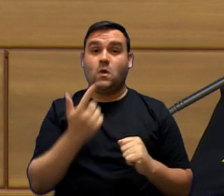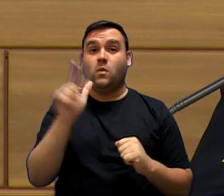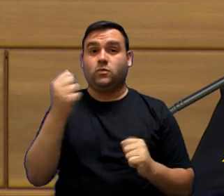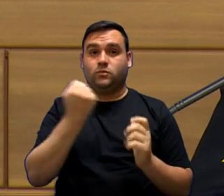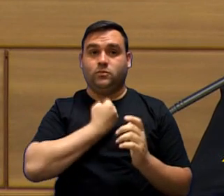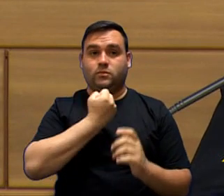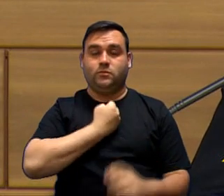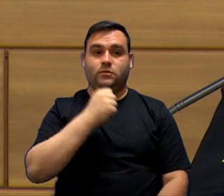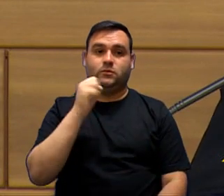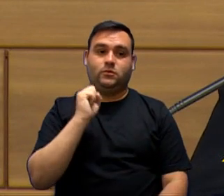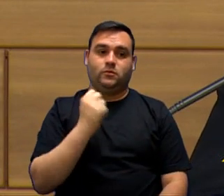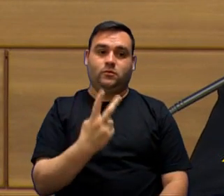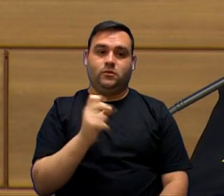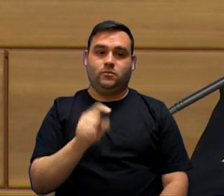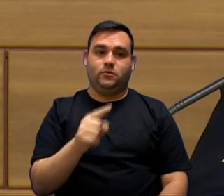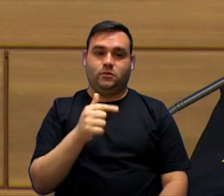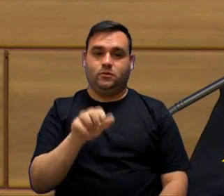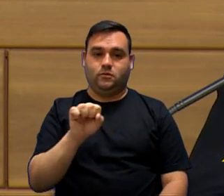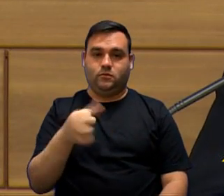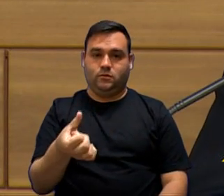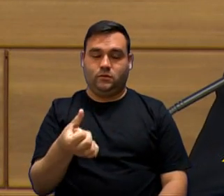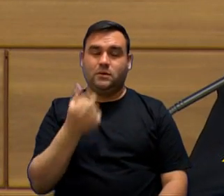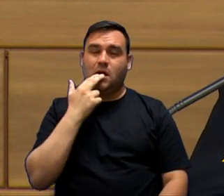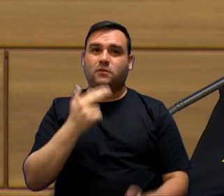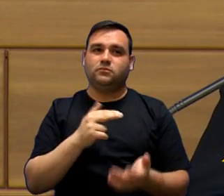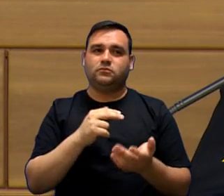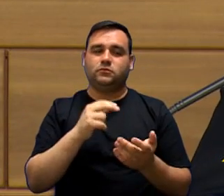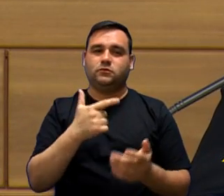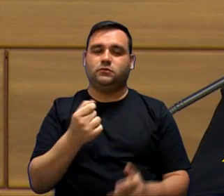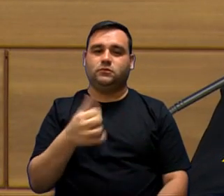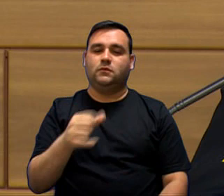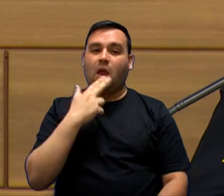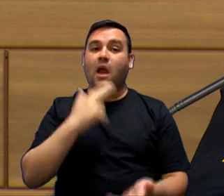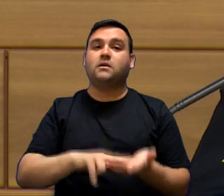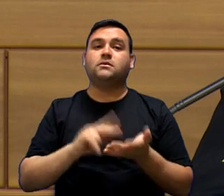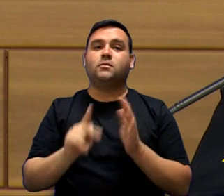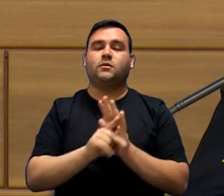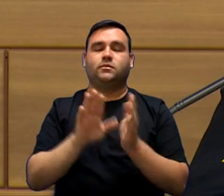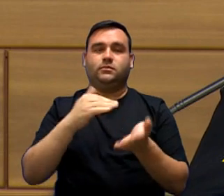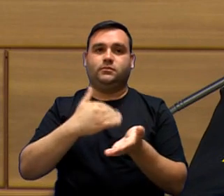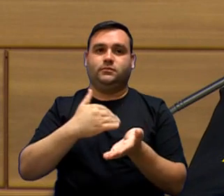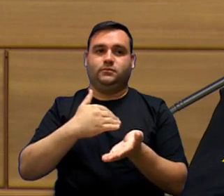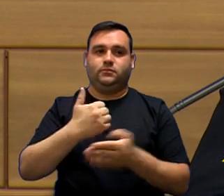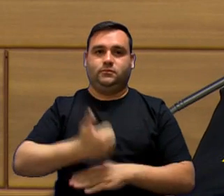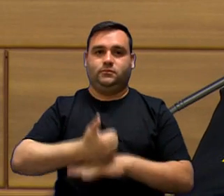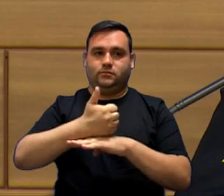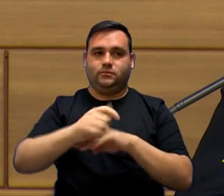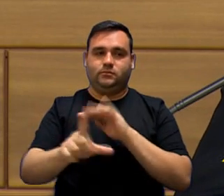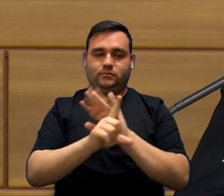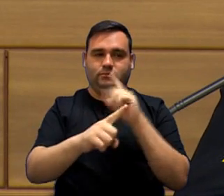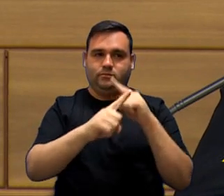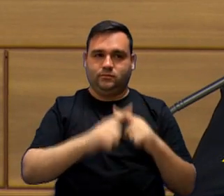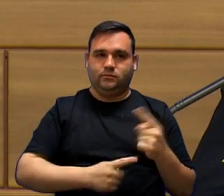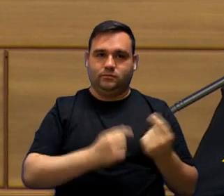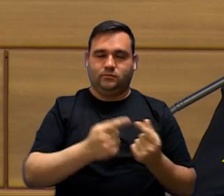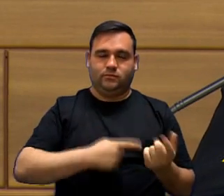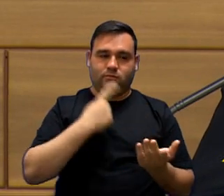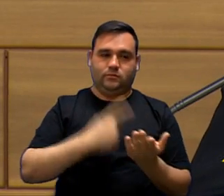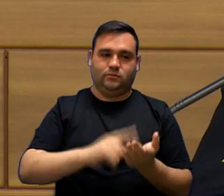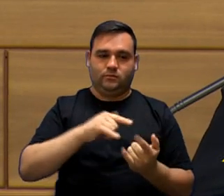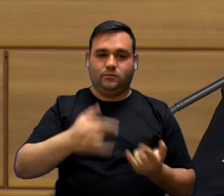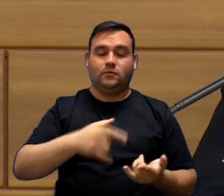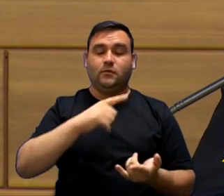de número 2776. De 2019, ofício da Secretaria Municipal de Licitações e Contratos,